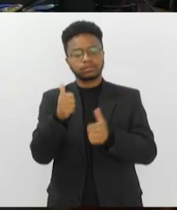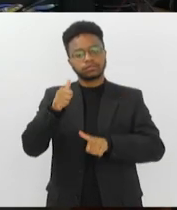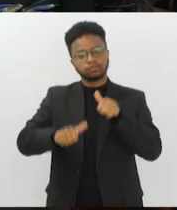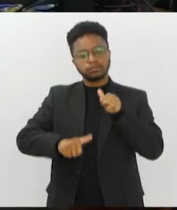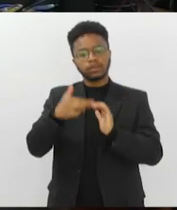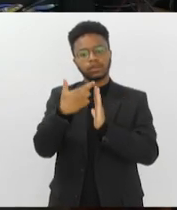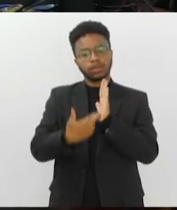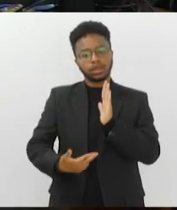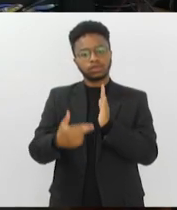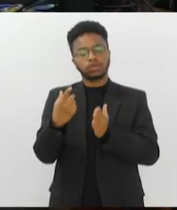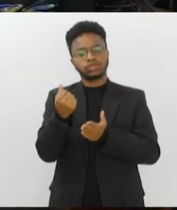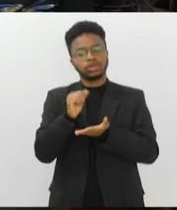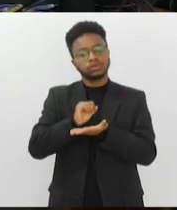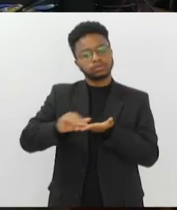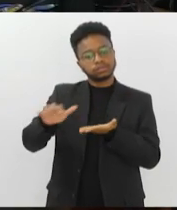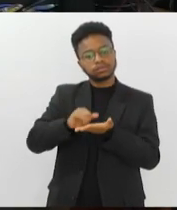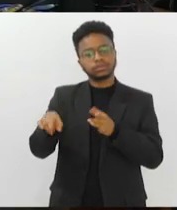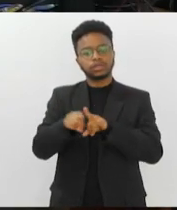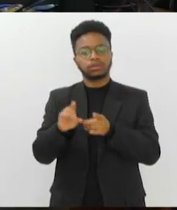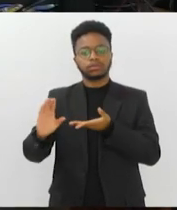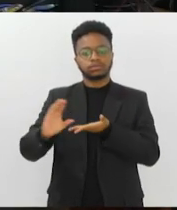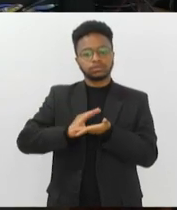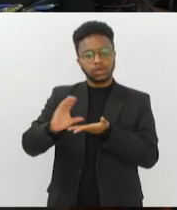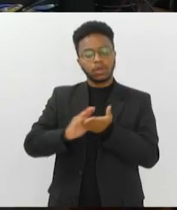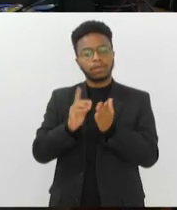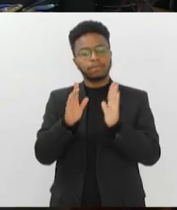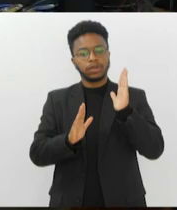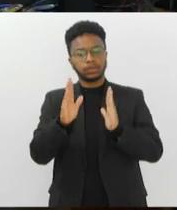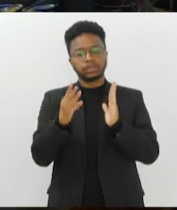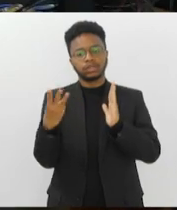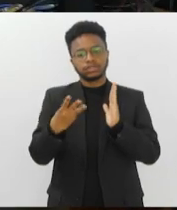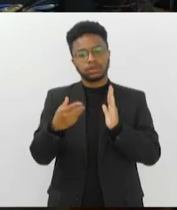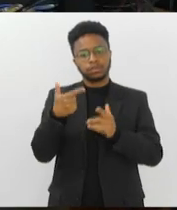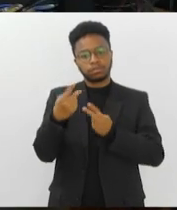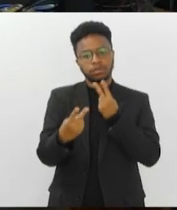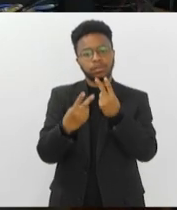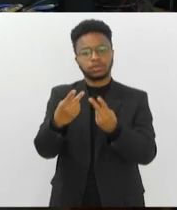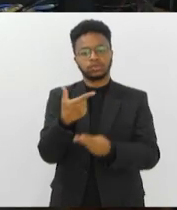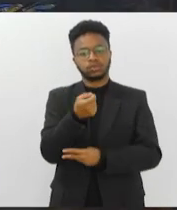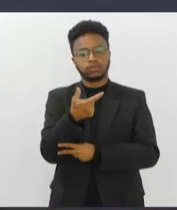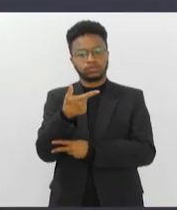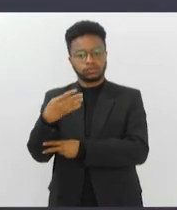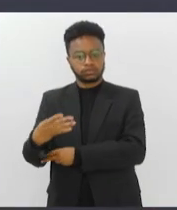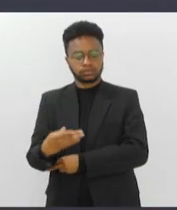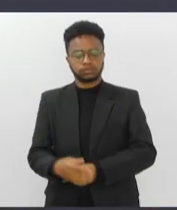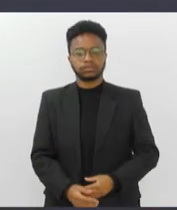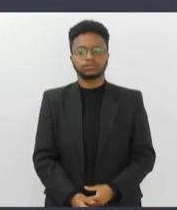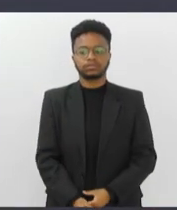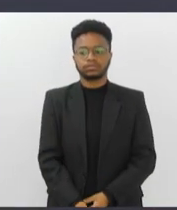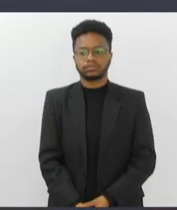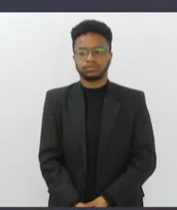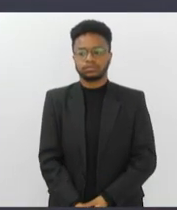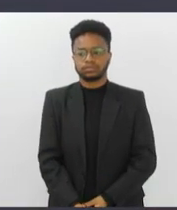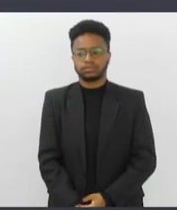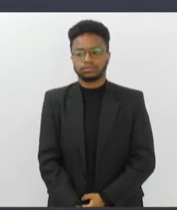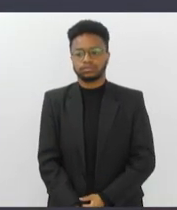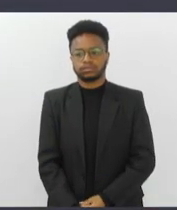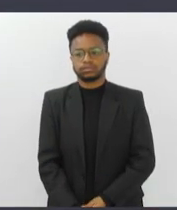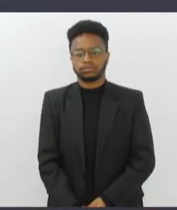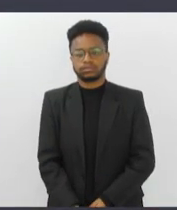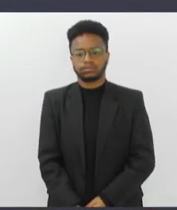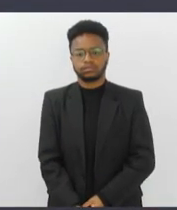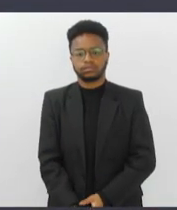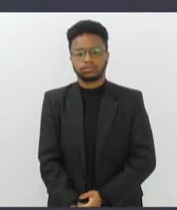de receitas e despesas do Rio de Janeiro no terceiro bimestre de 2024. Durante a reunião, a